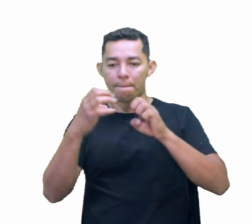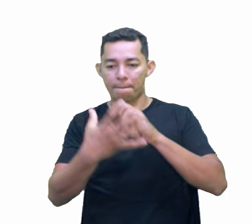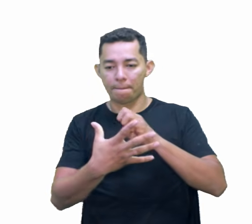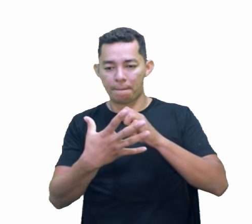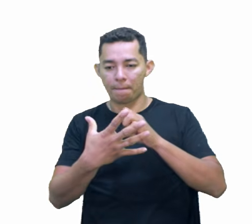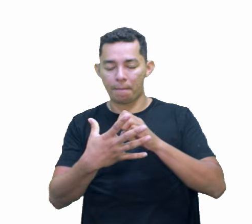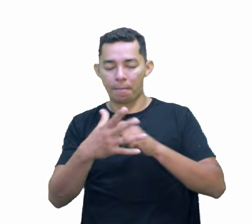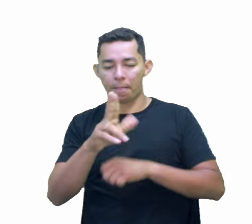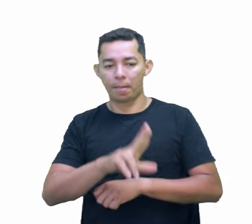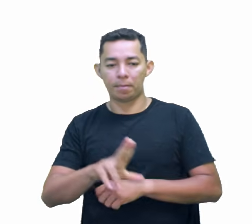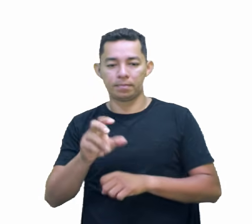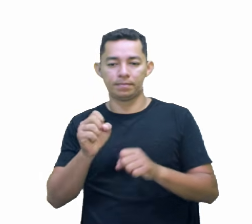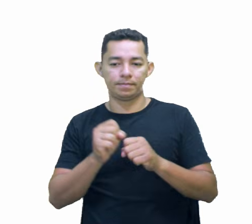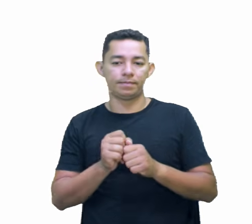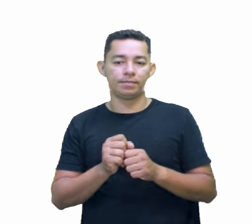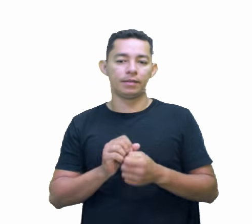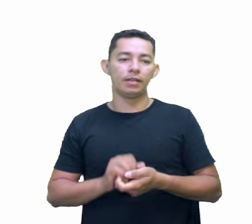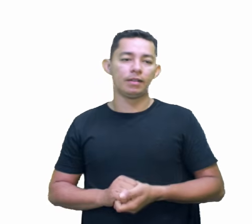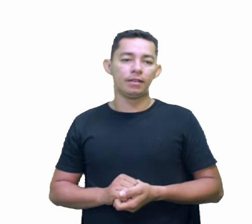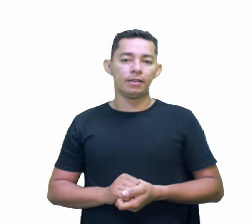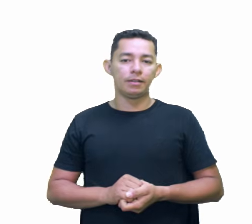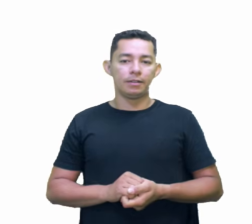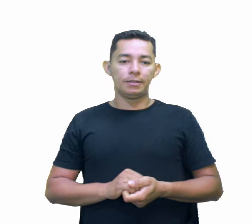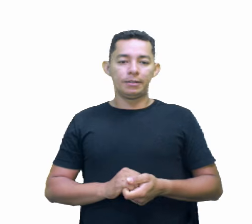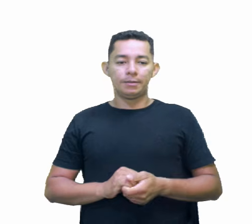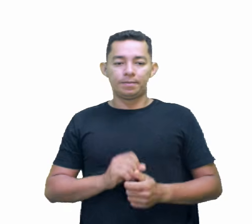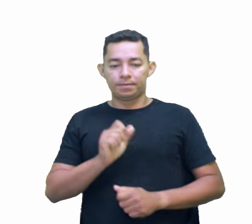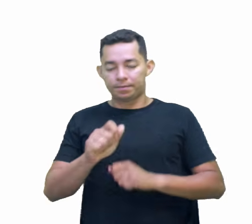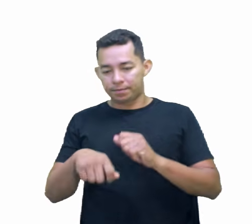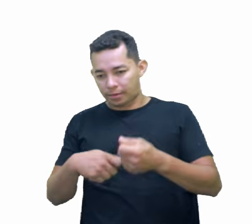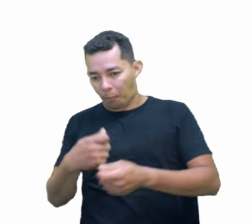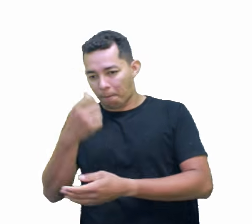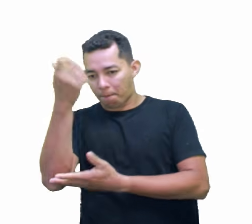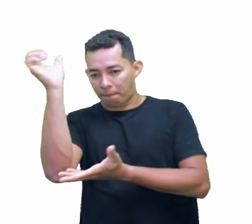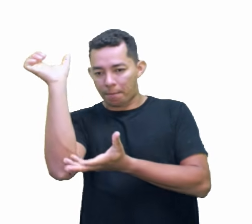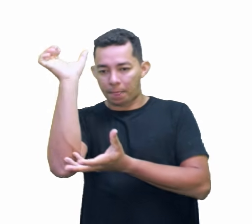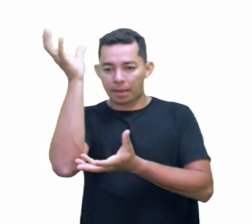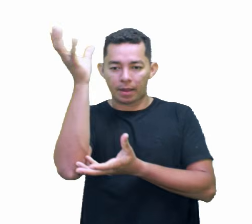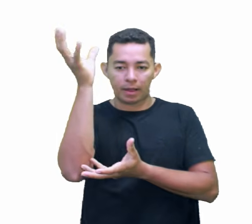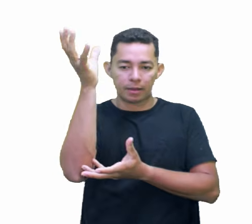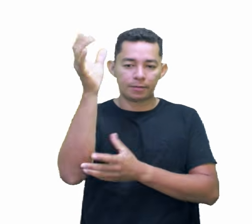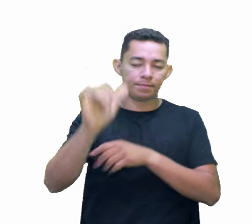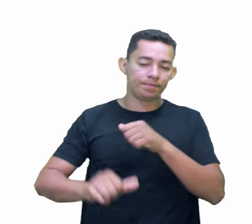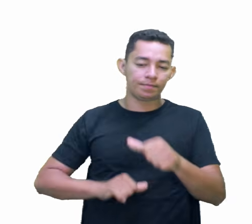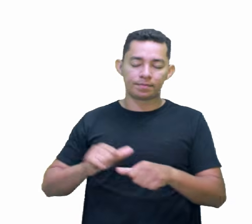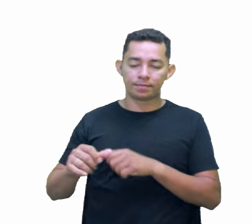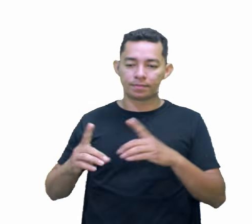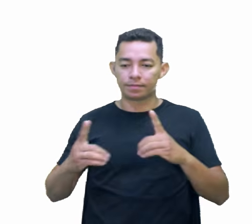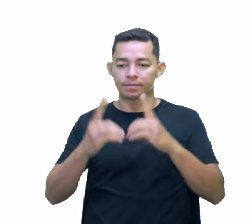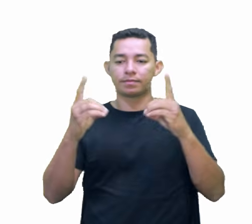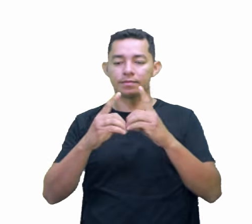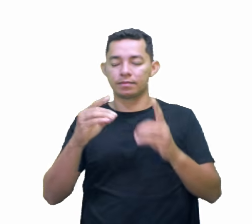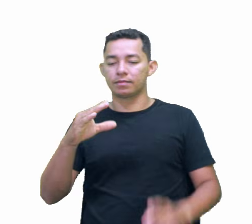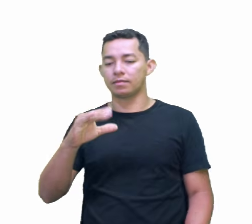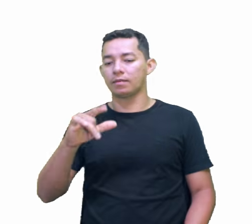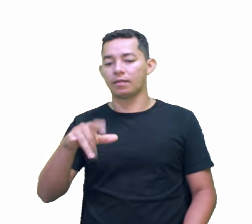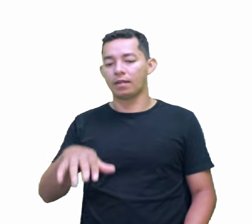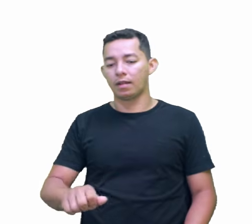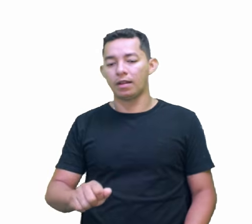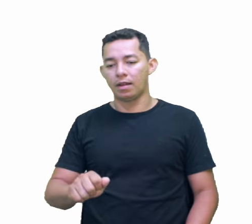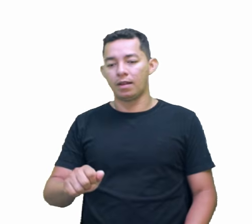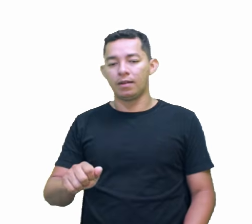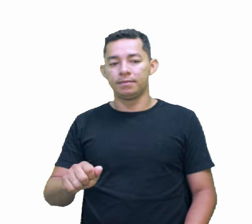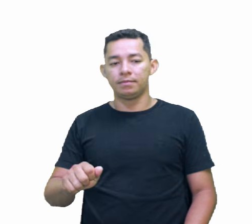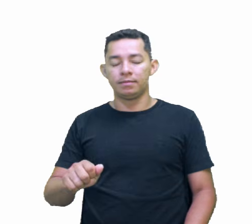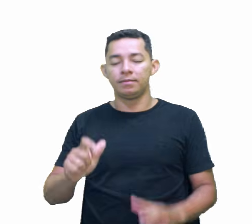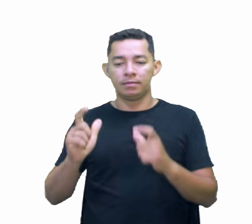dos mecanismos de derrubada de árvores, de mudança da dinâmica climática, da dinâmica física de um